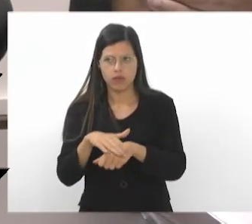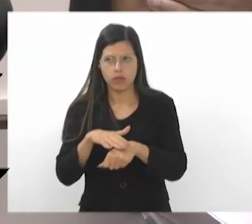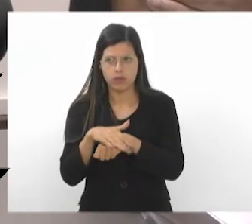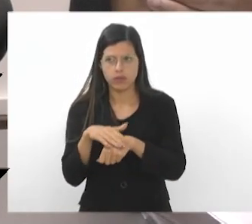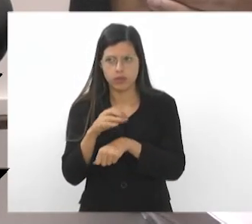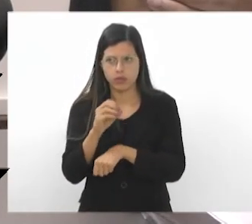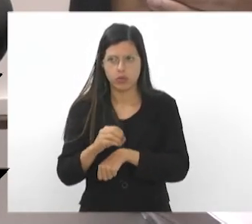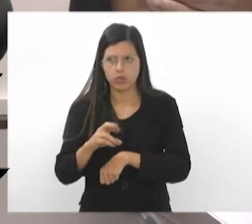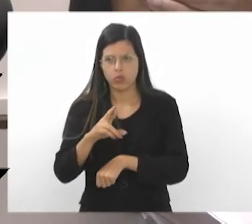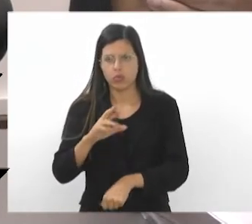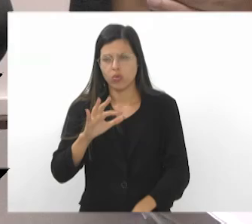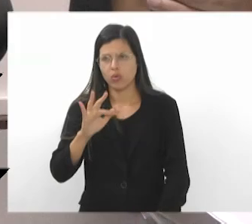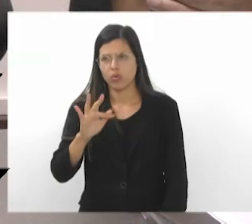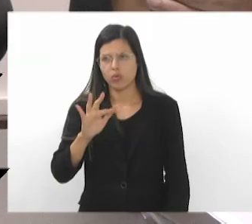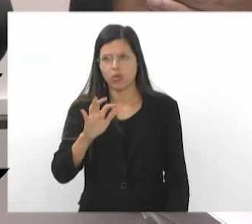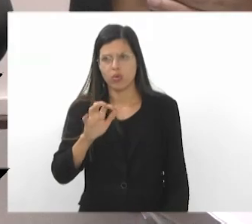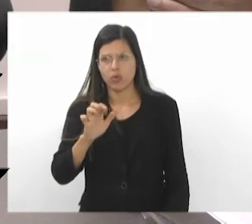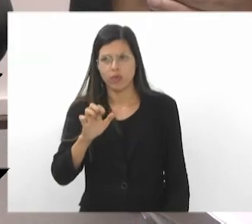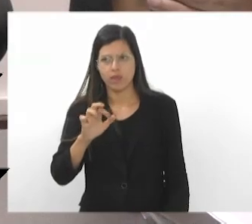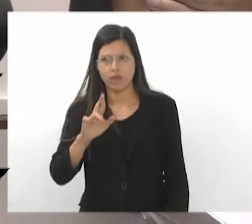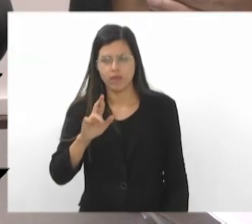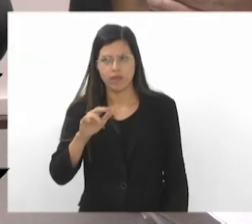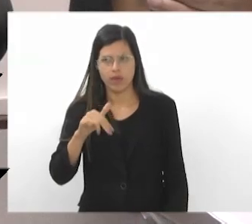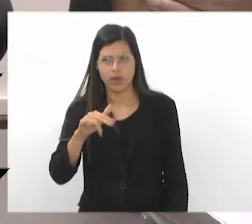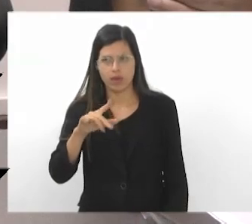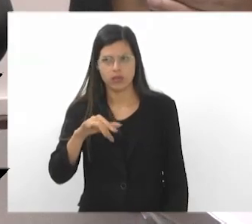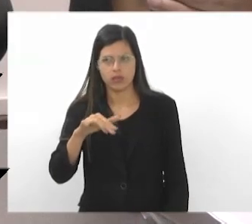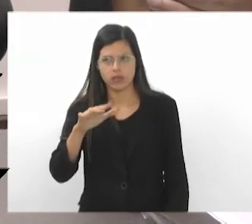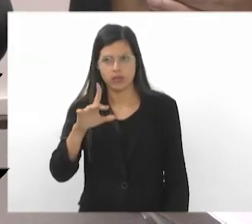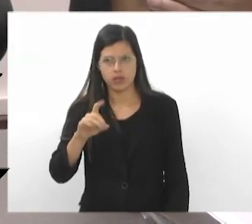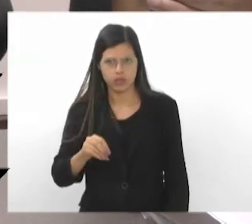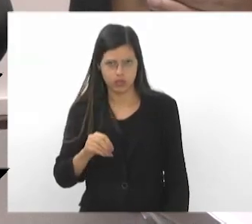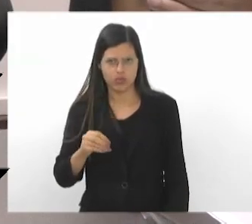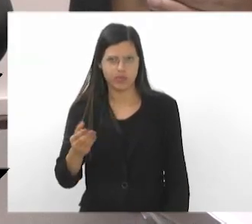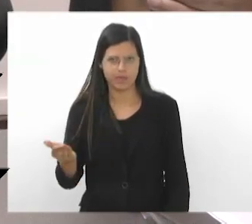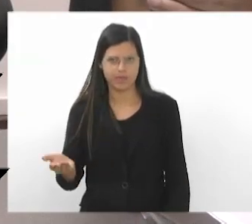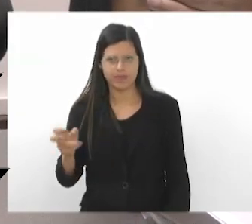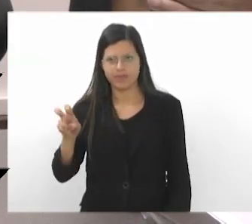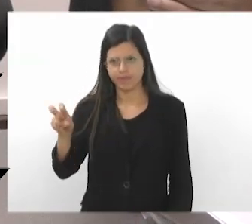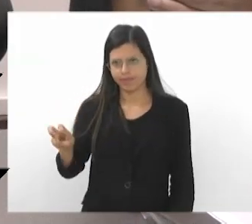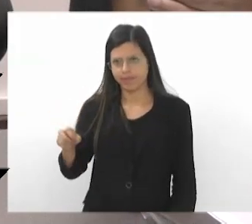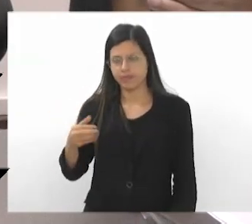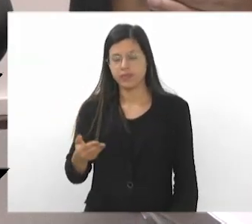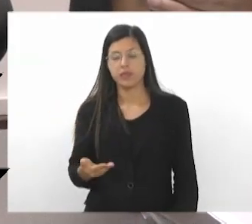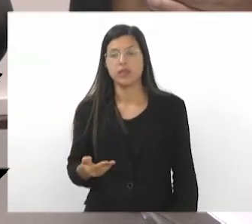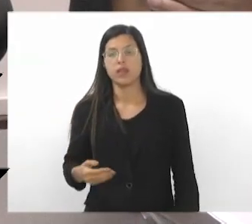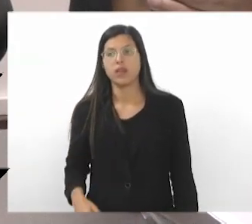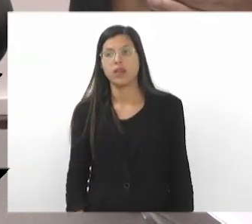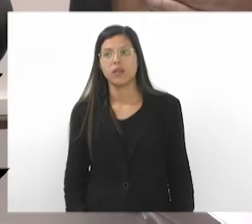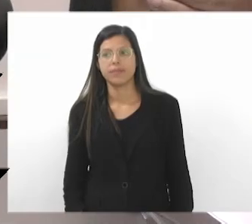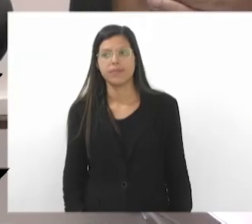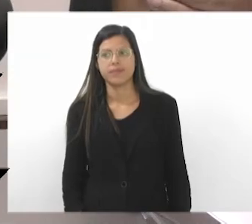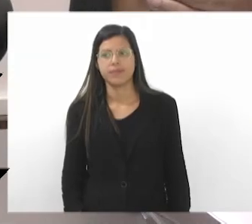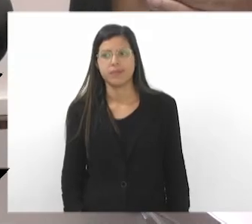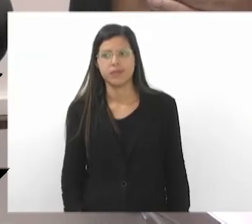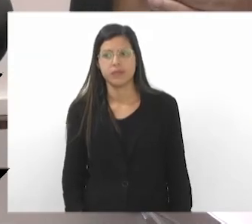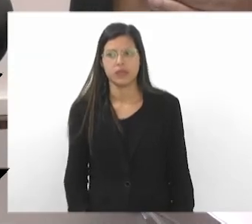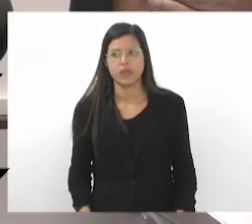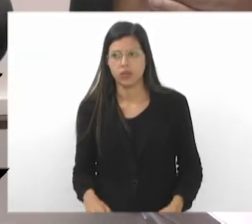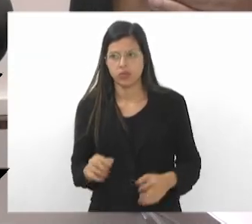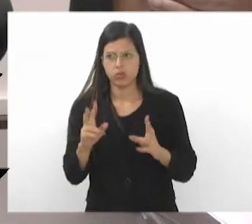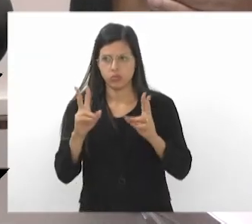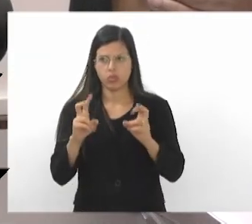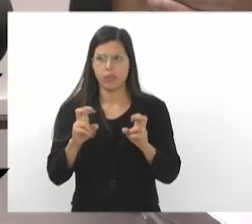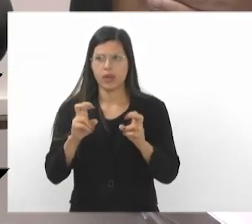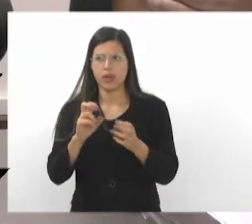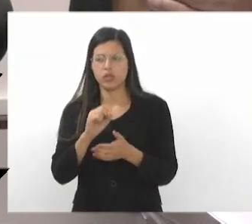doutor Fernando, que está ao seu lado aqui. Seguinte, que o critério, além do critério da antiguidade,